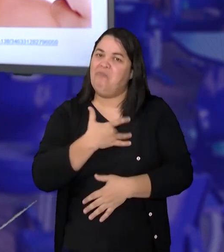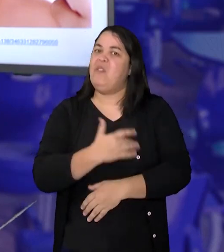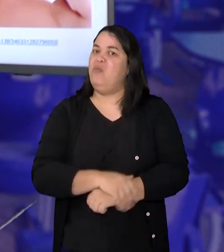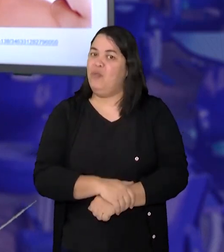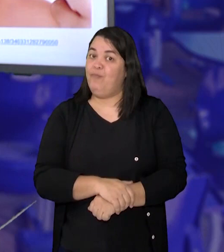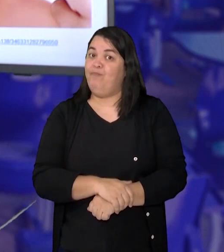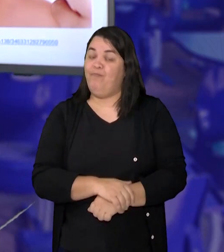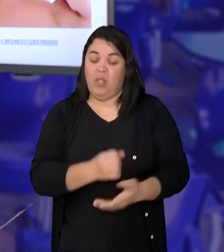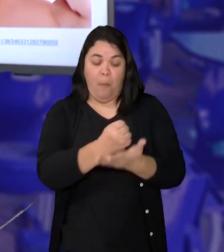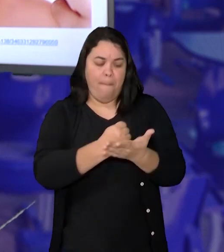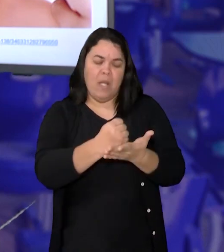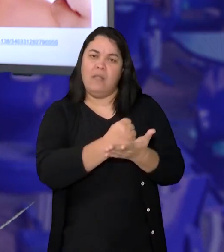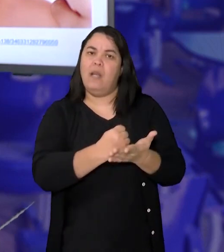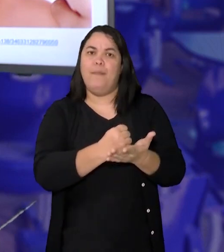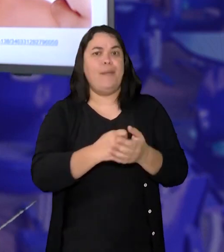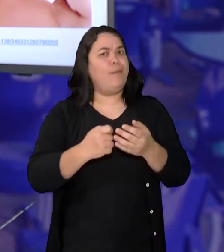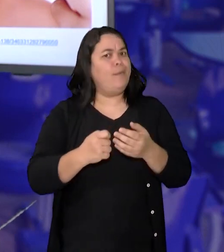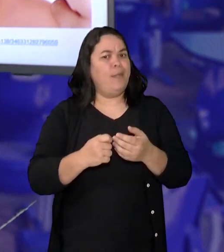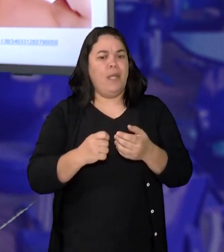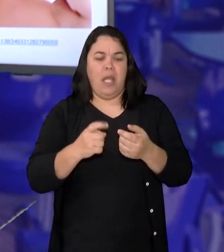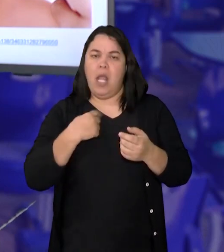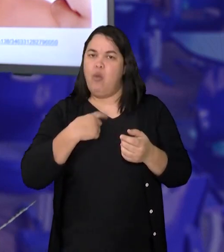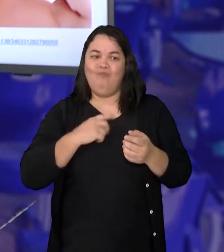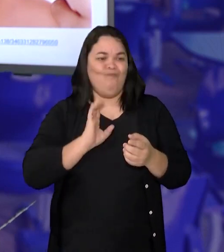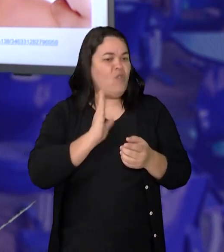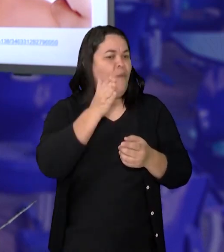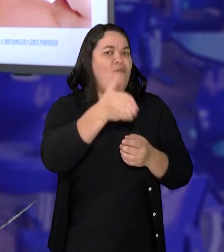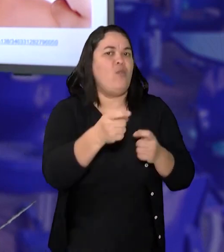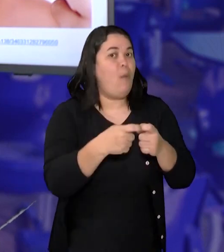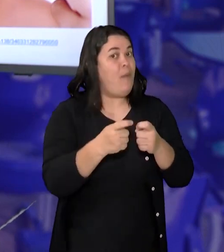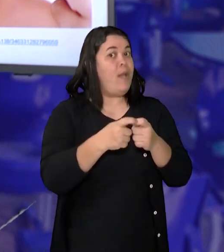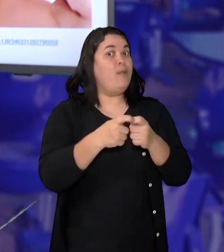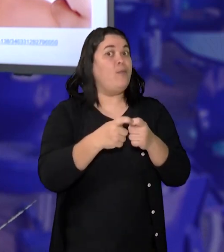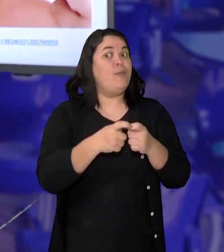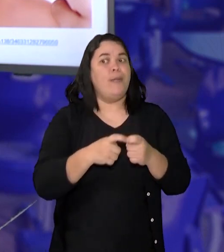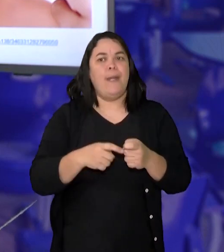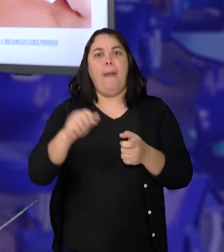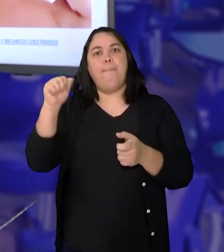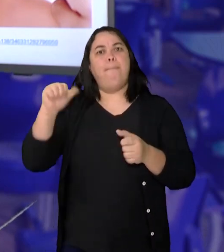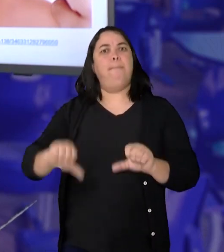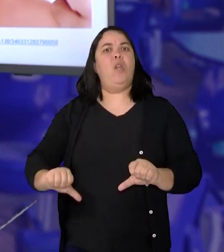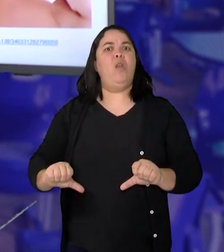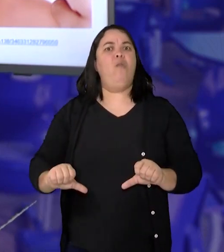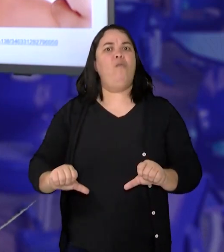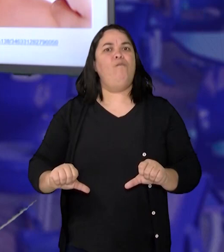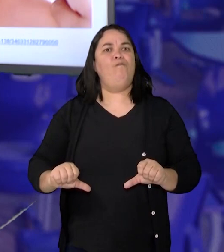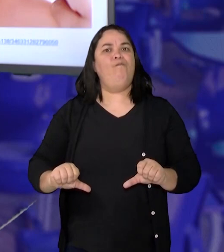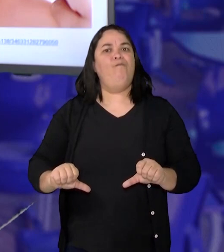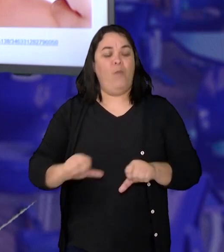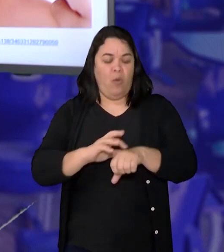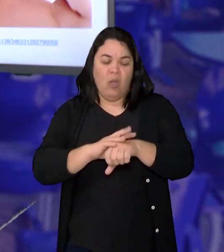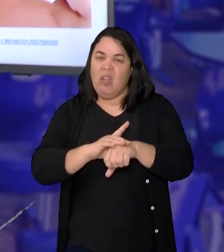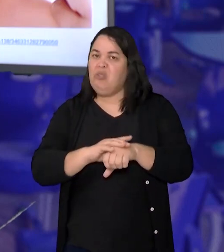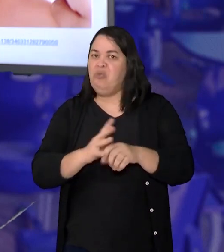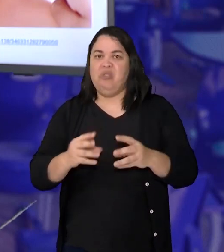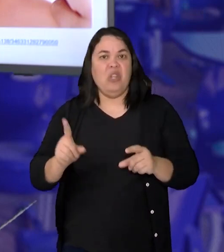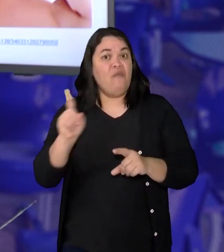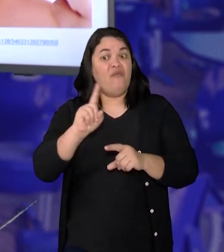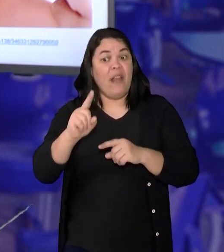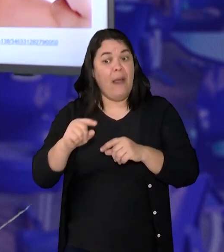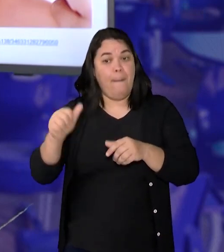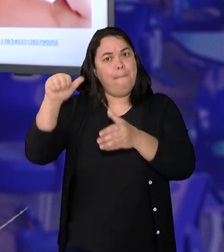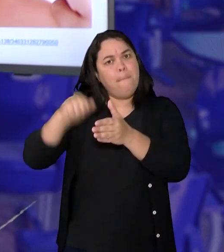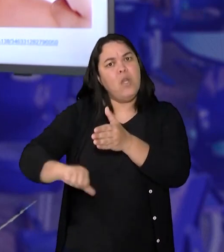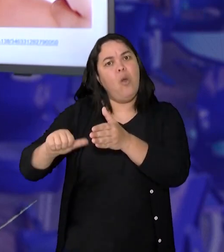um medicamento que não é prescrito pelo médico, eu posso estar causando muito mais problema do que trazendo a solução para